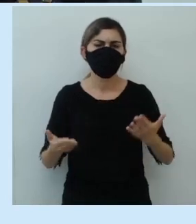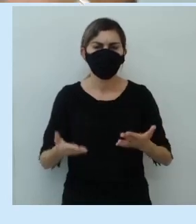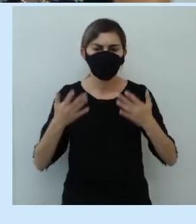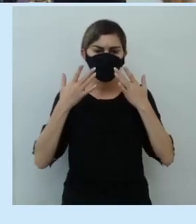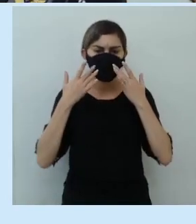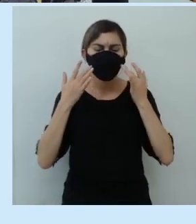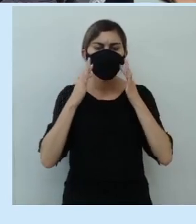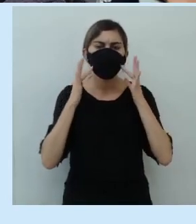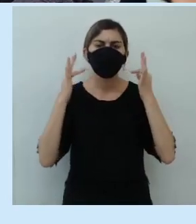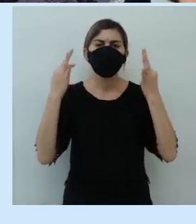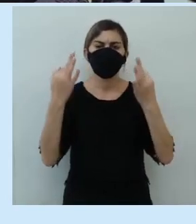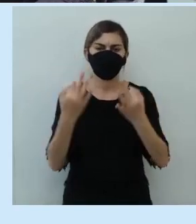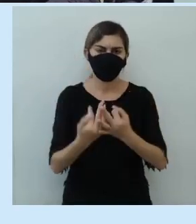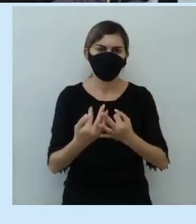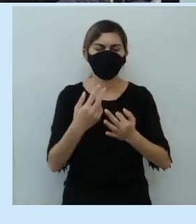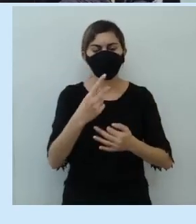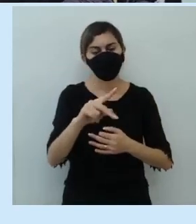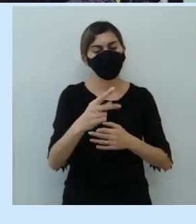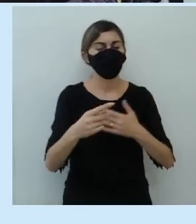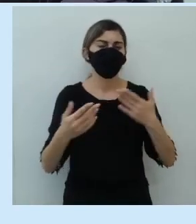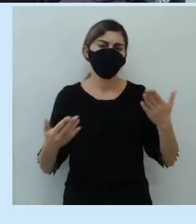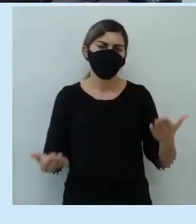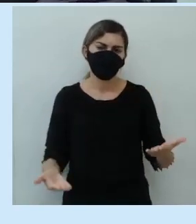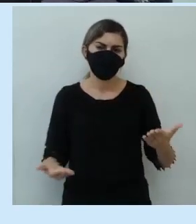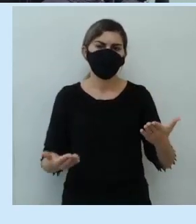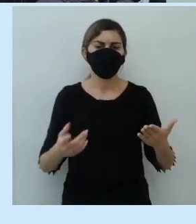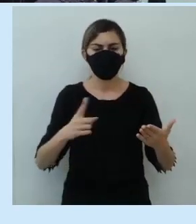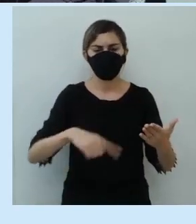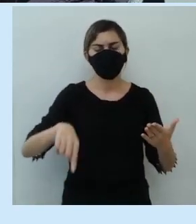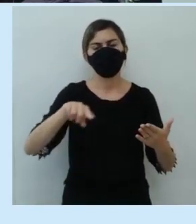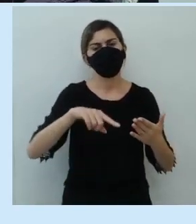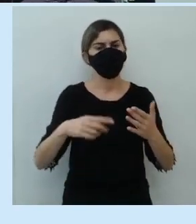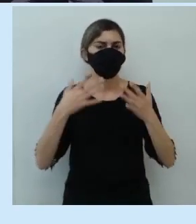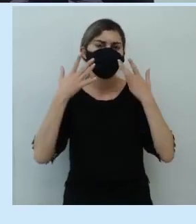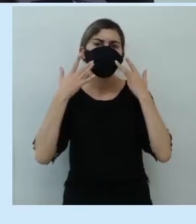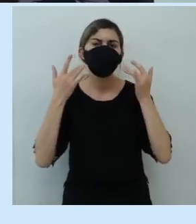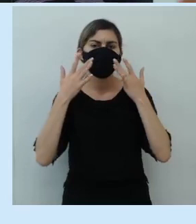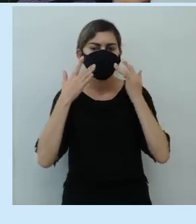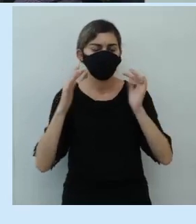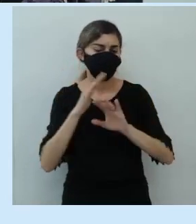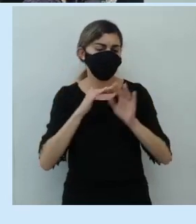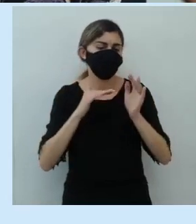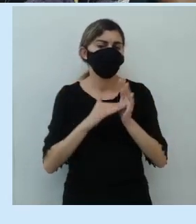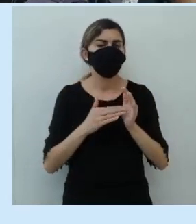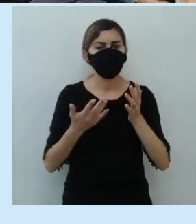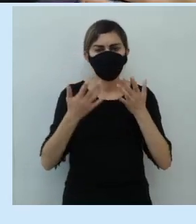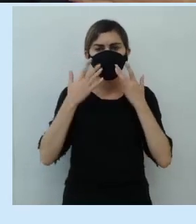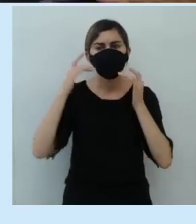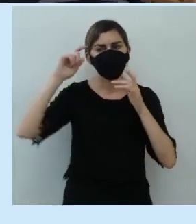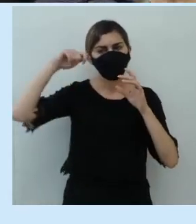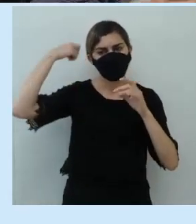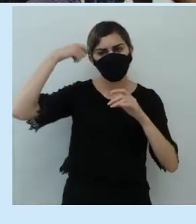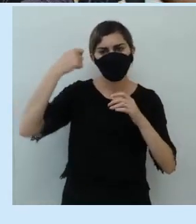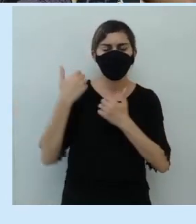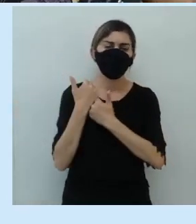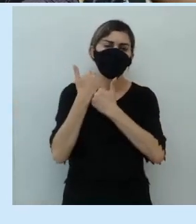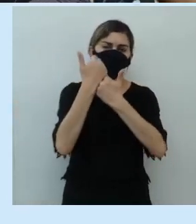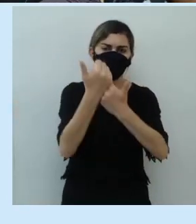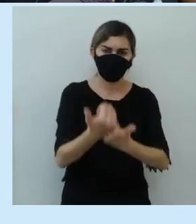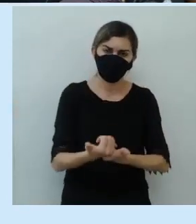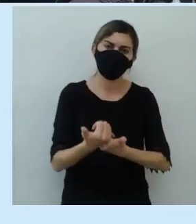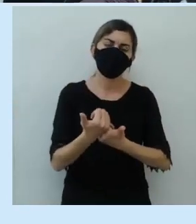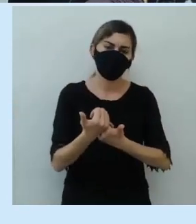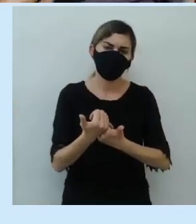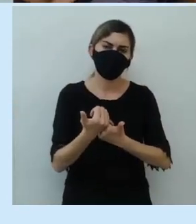cena familiar sua, né? Então ali é um teatro, todos nós somos atores ali, estamos representando muitas